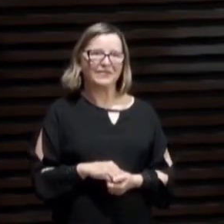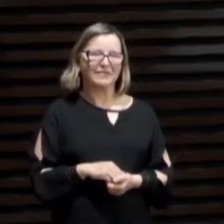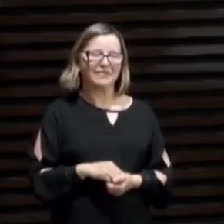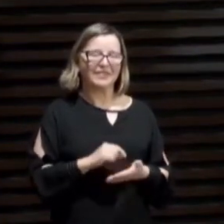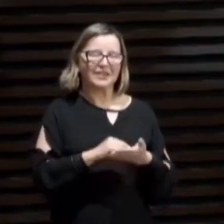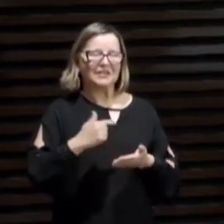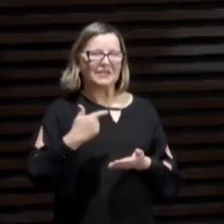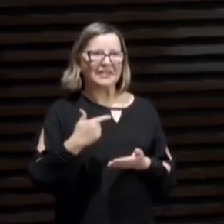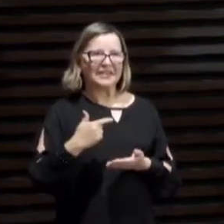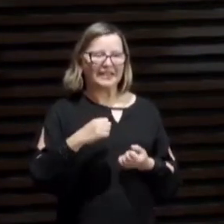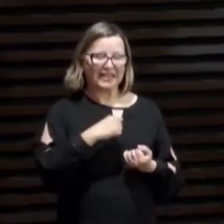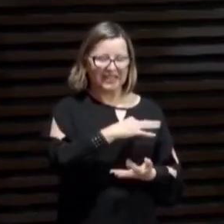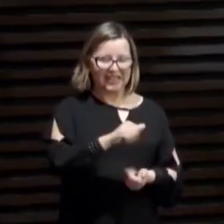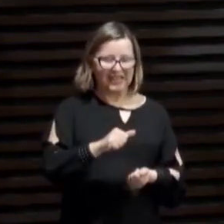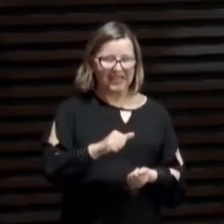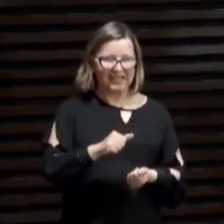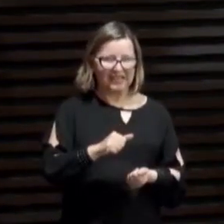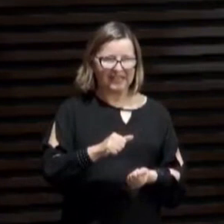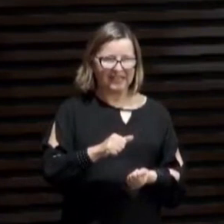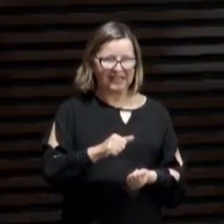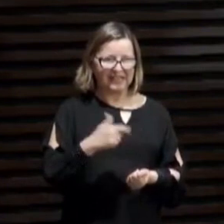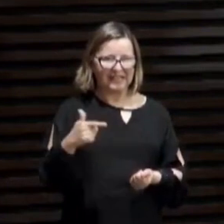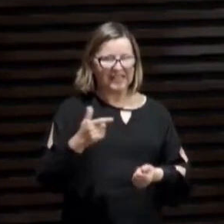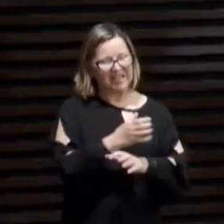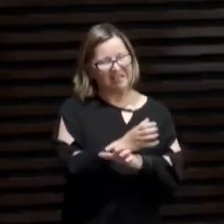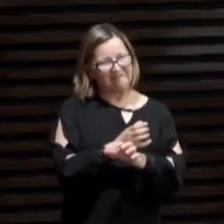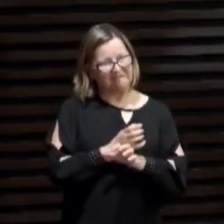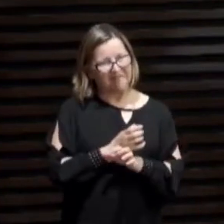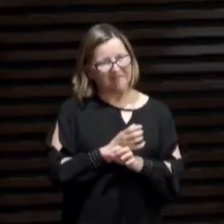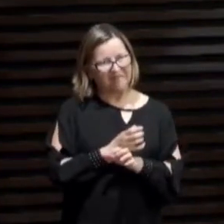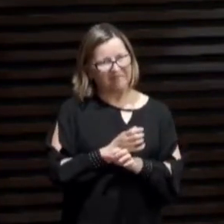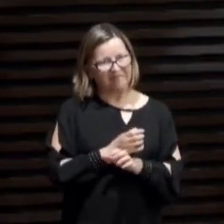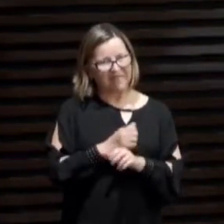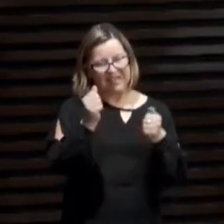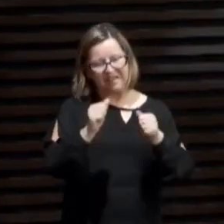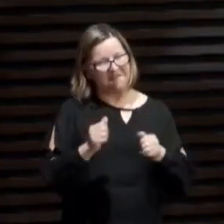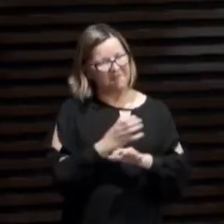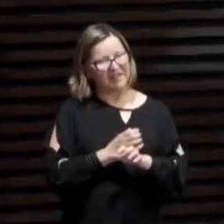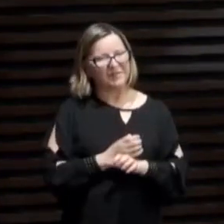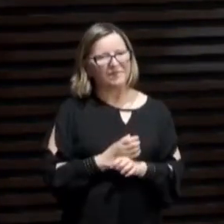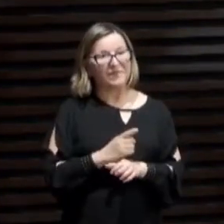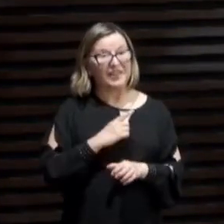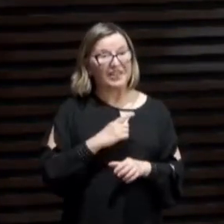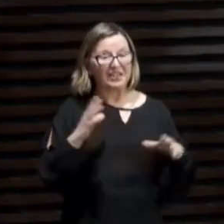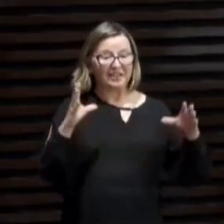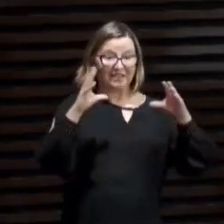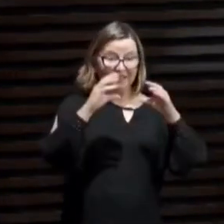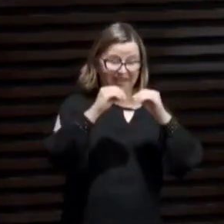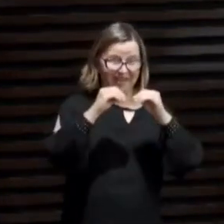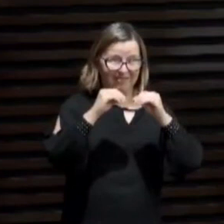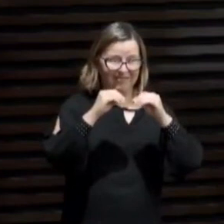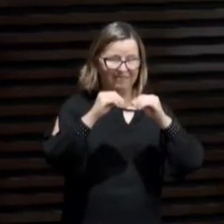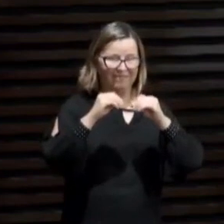2. A terra, porém, estava sem forma e vazia. Havia trevas sobre a face do